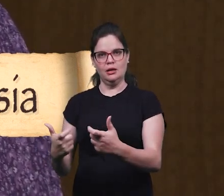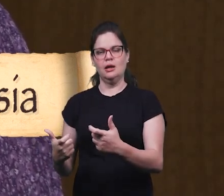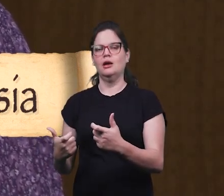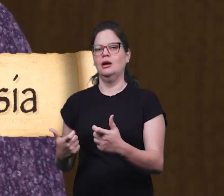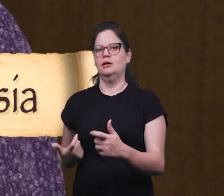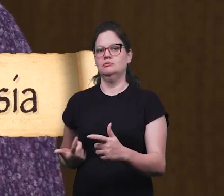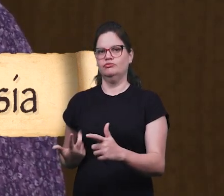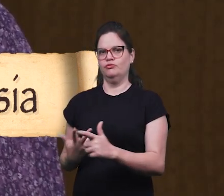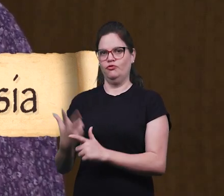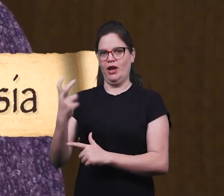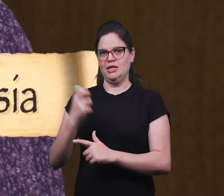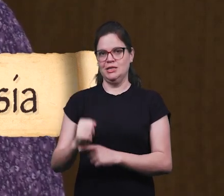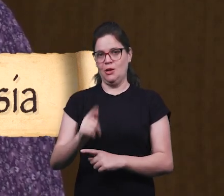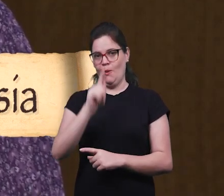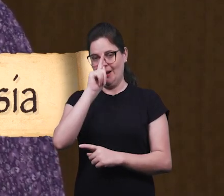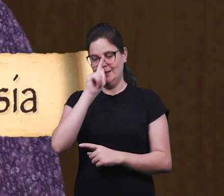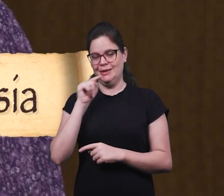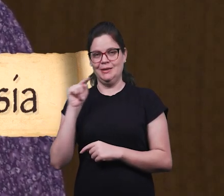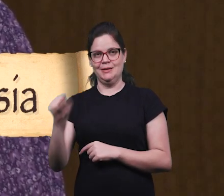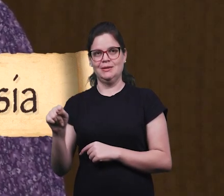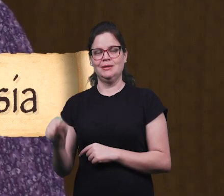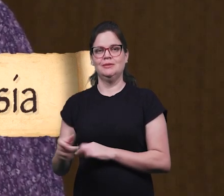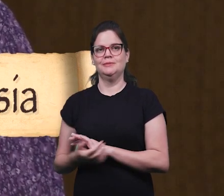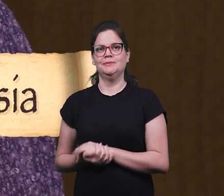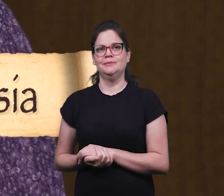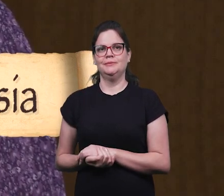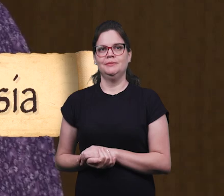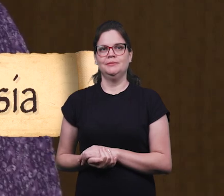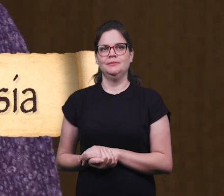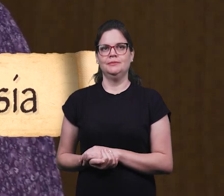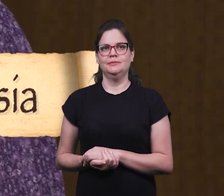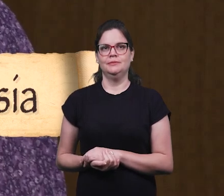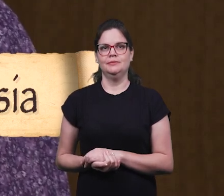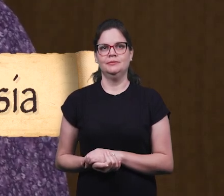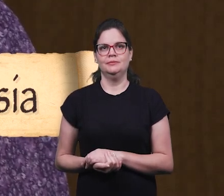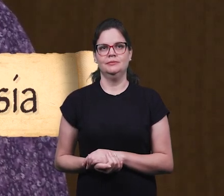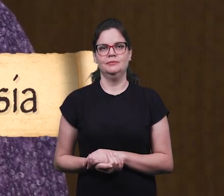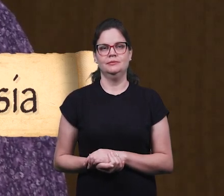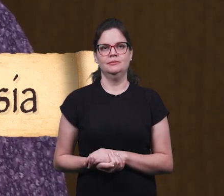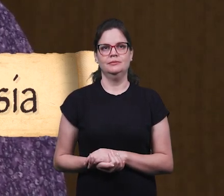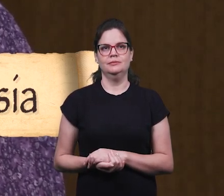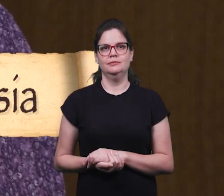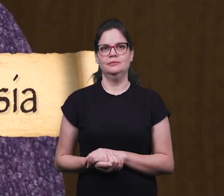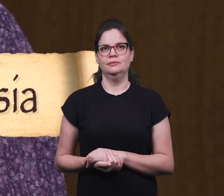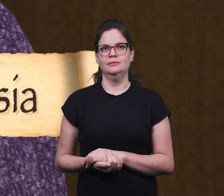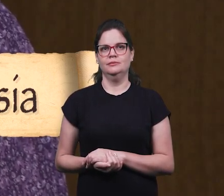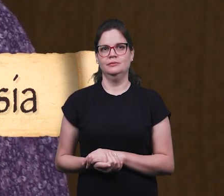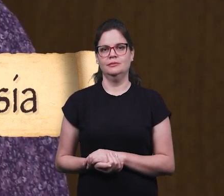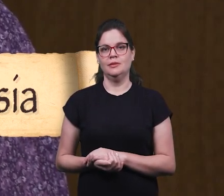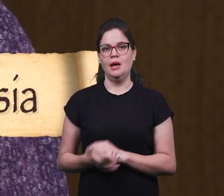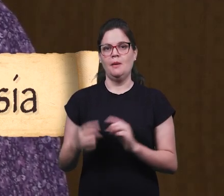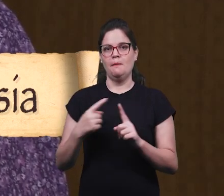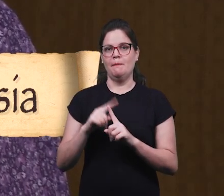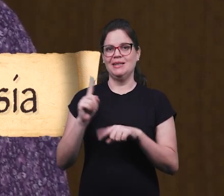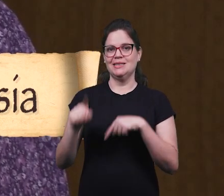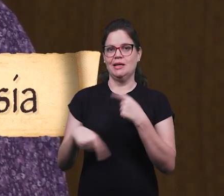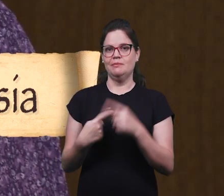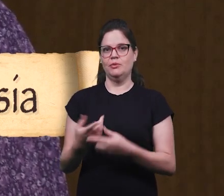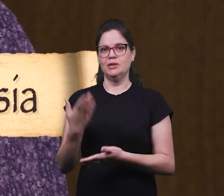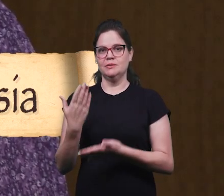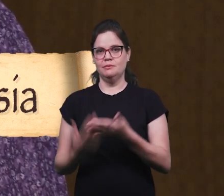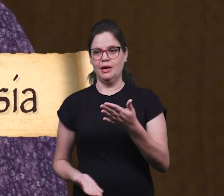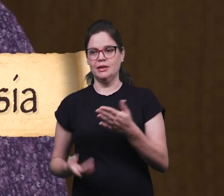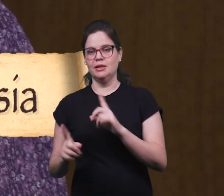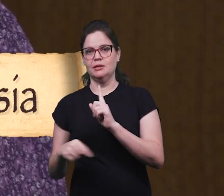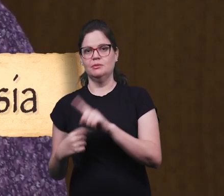vitória importante, mas ele é derrotado lá, e ele volta então no livro